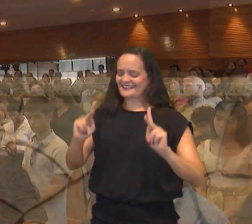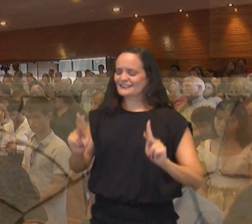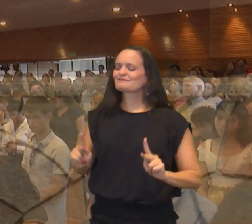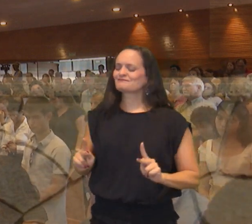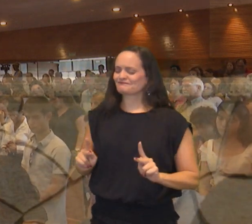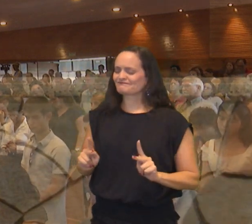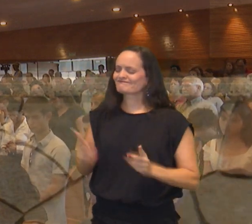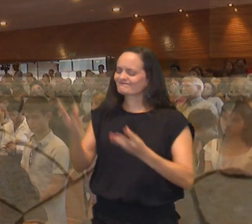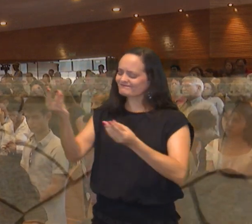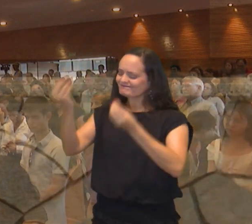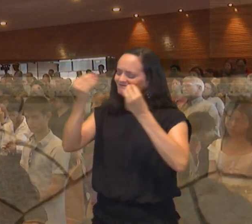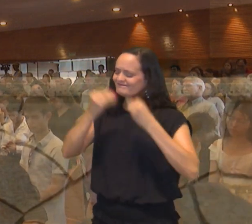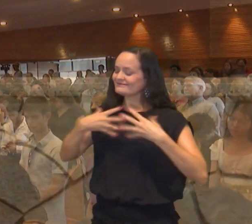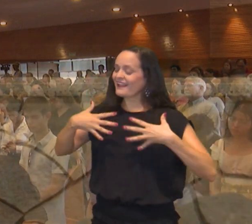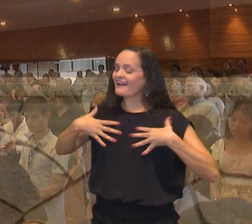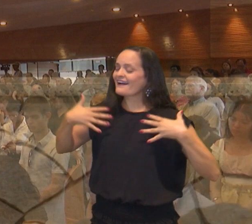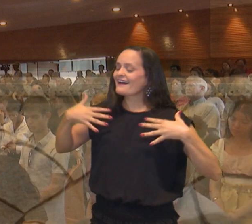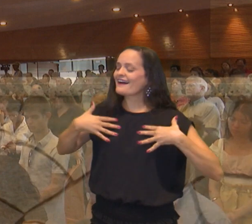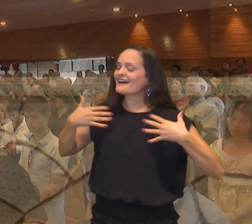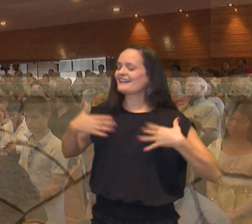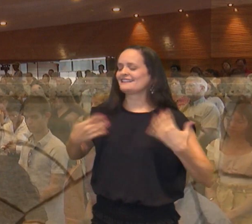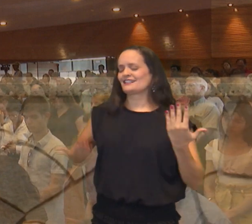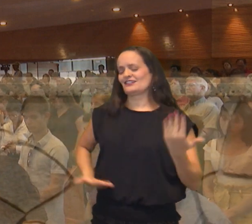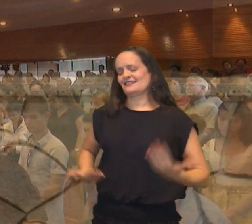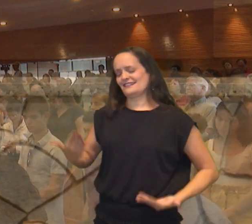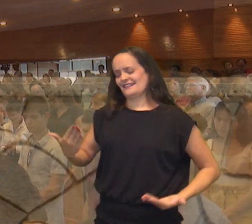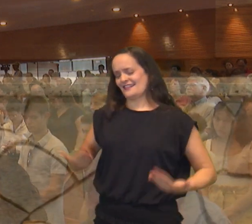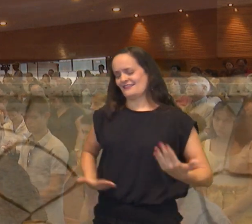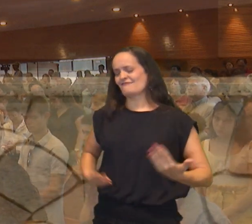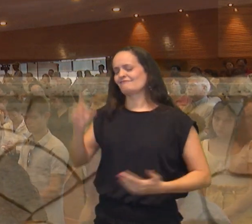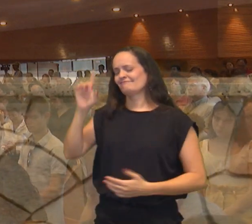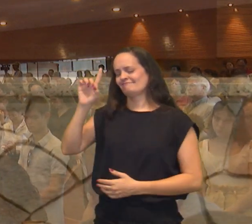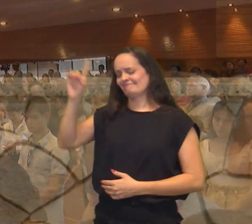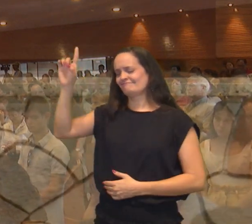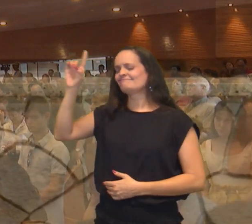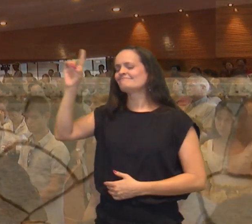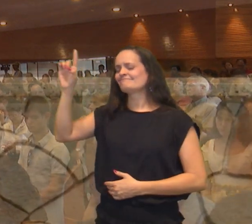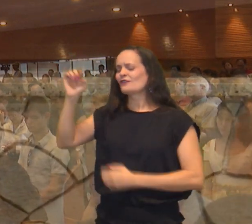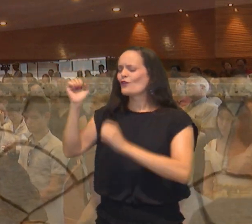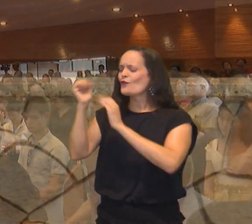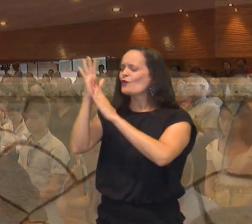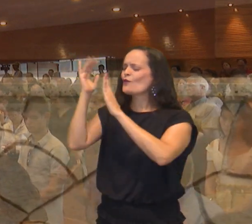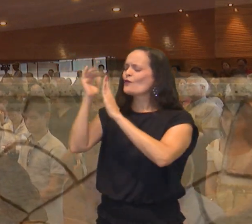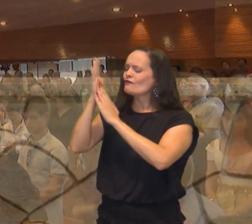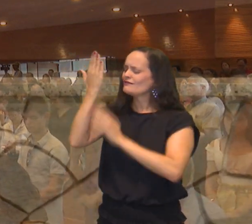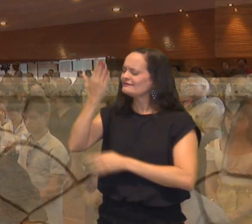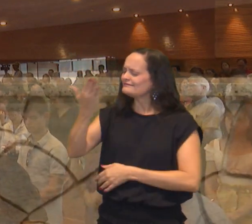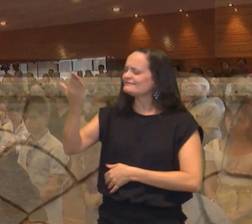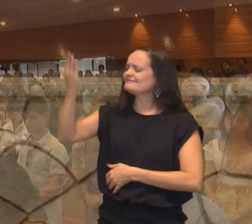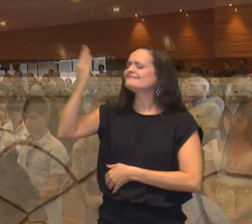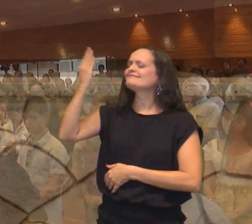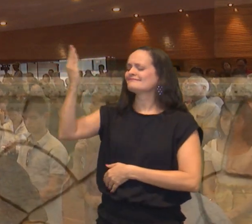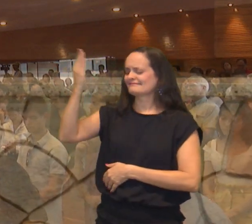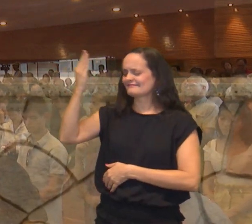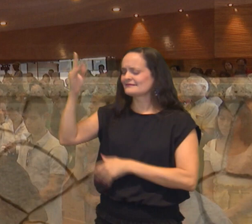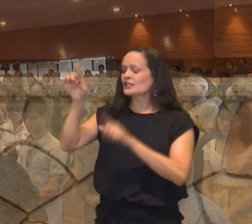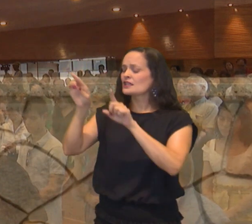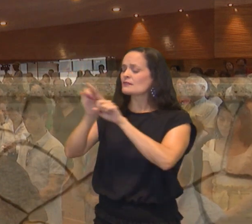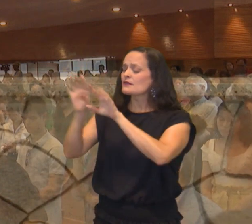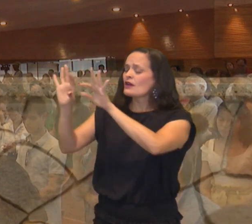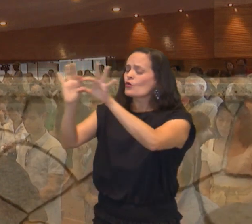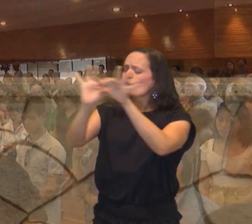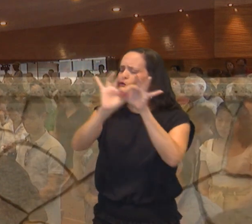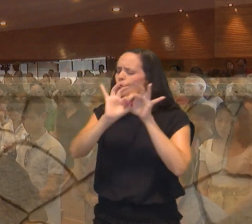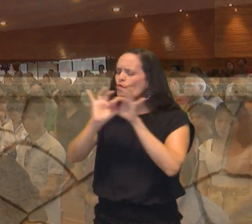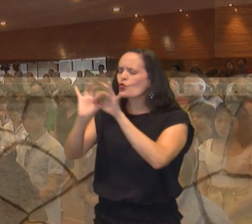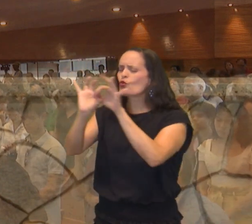nossos corações alegria para Te servir, alegria para Te louvar, alegria para estar em comunhão,